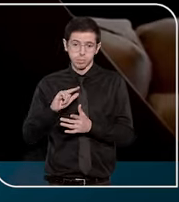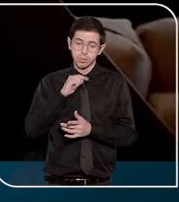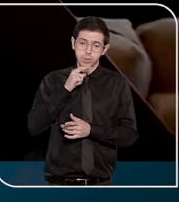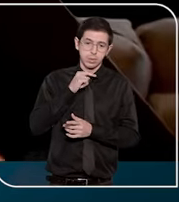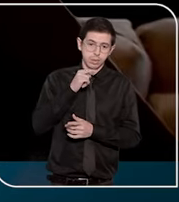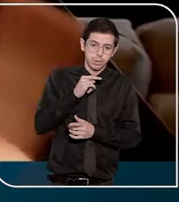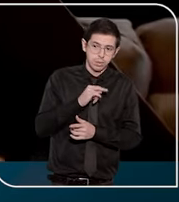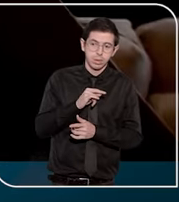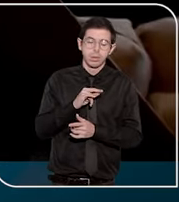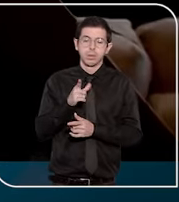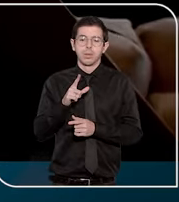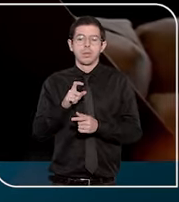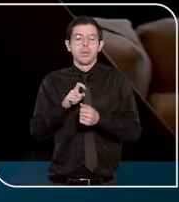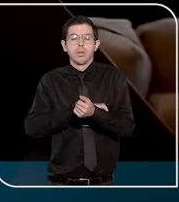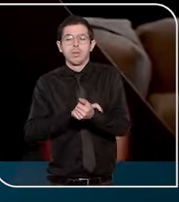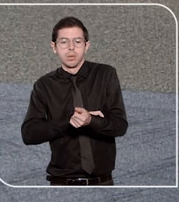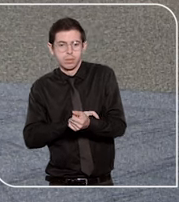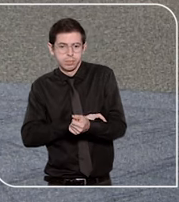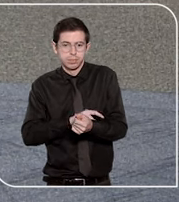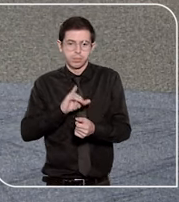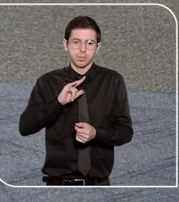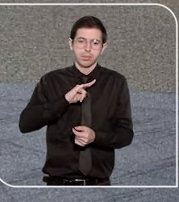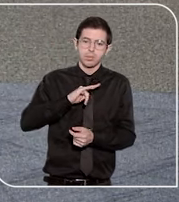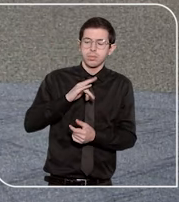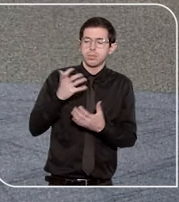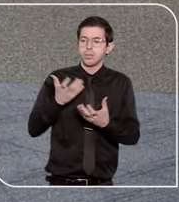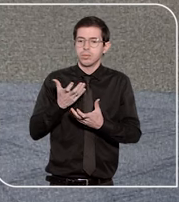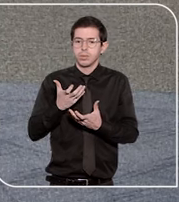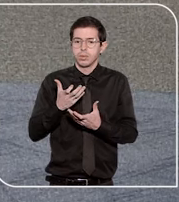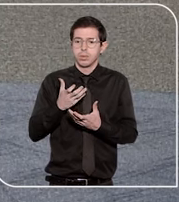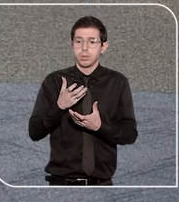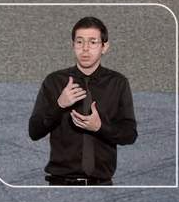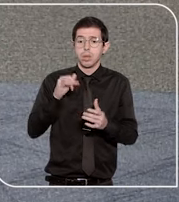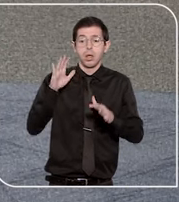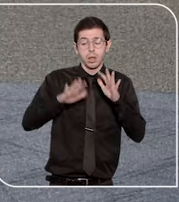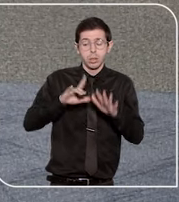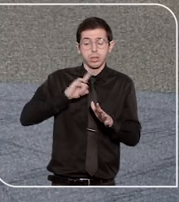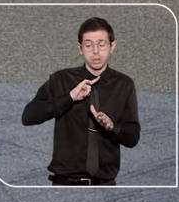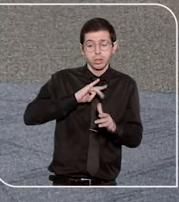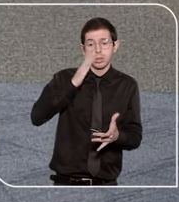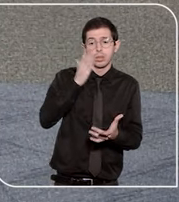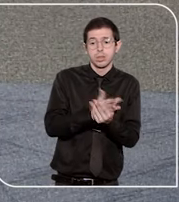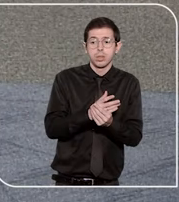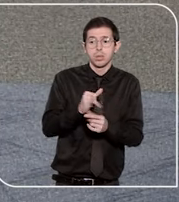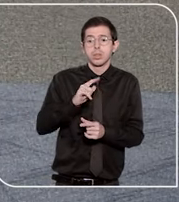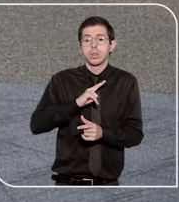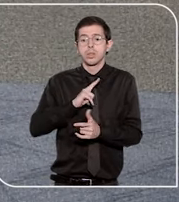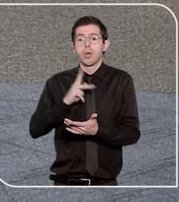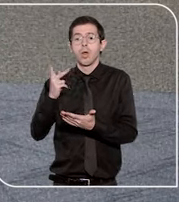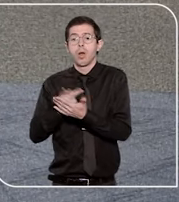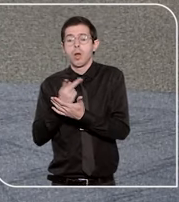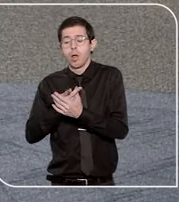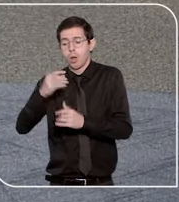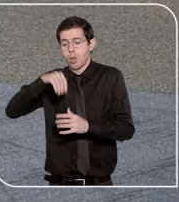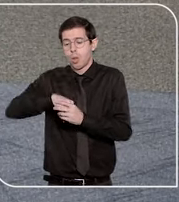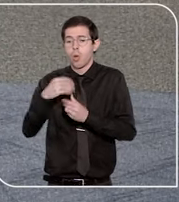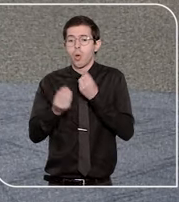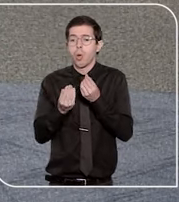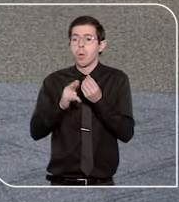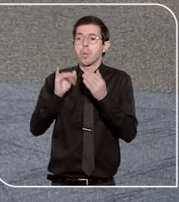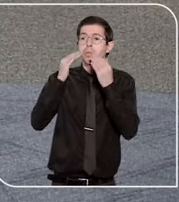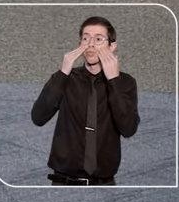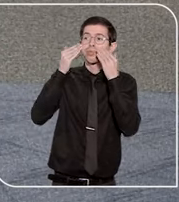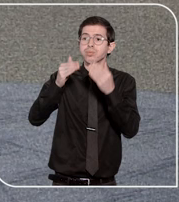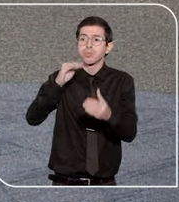veja só, até porque tinha razão, mas houve um erro, às vezes, cometido na forma como foi apresentado o